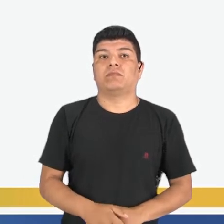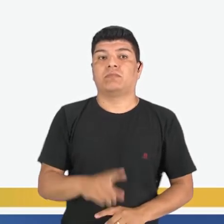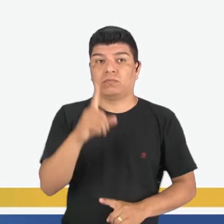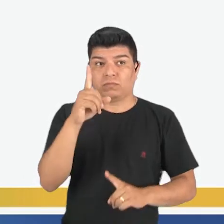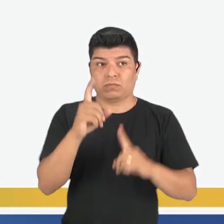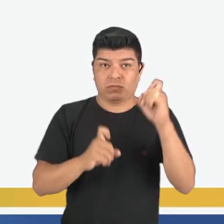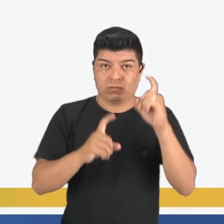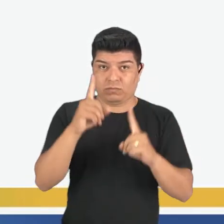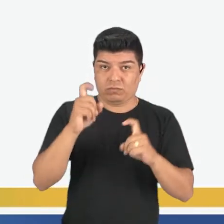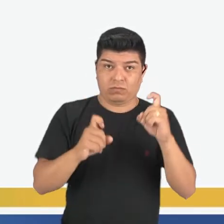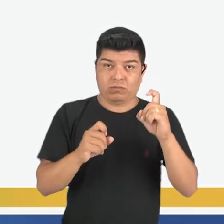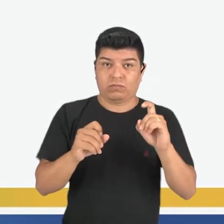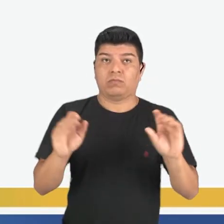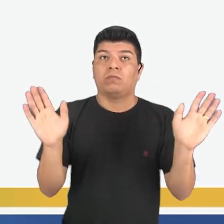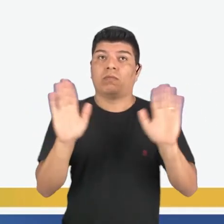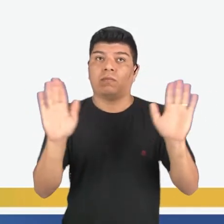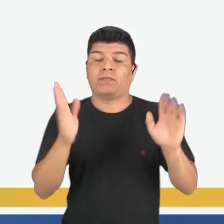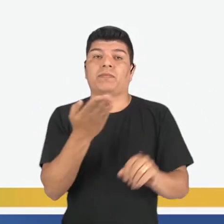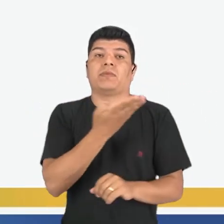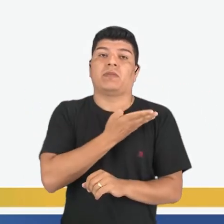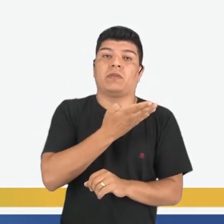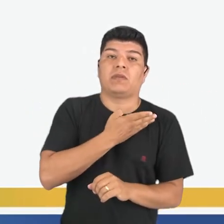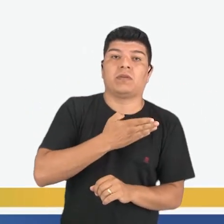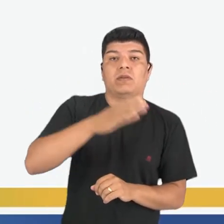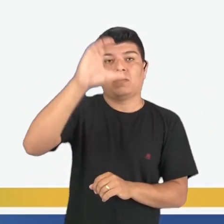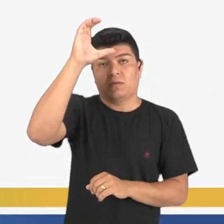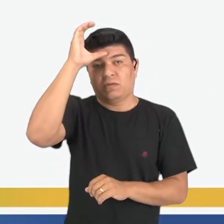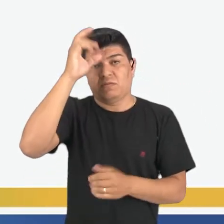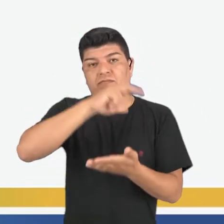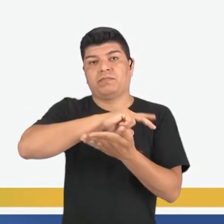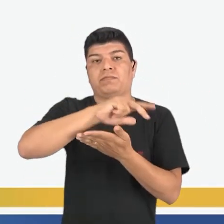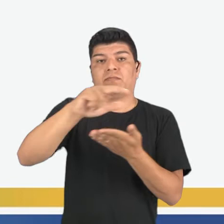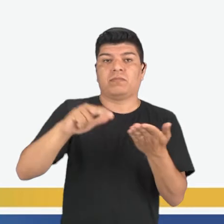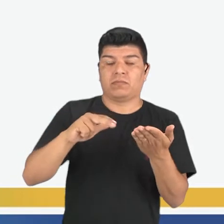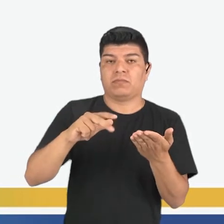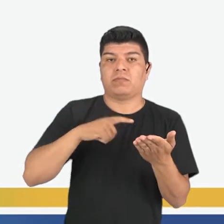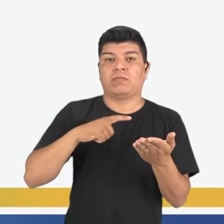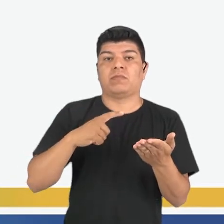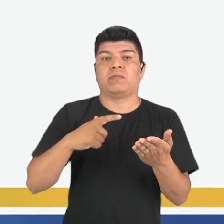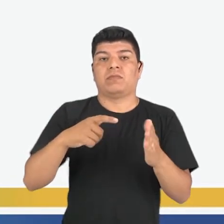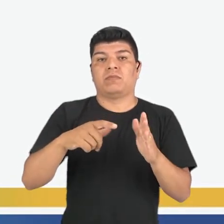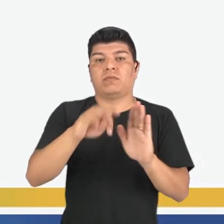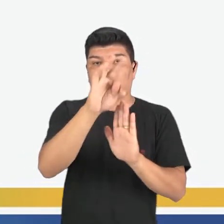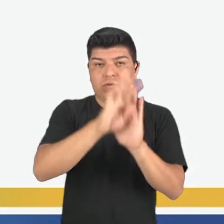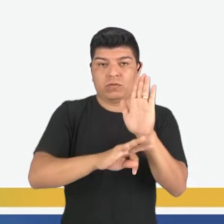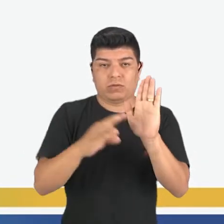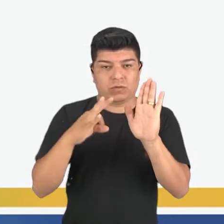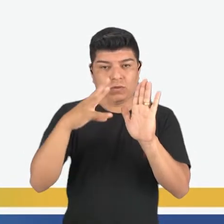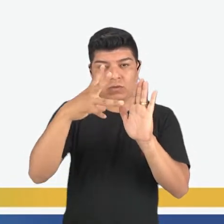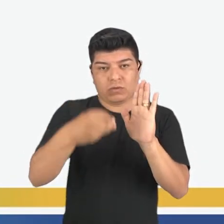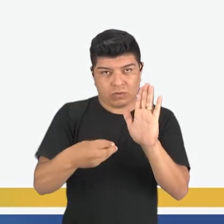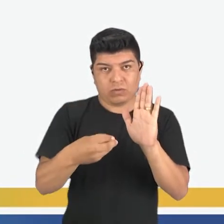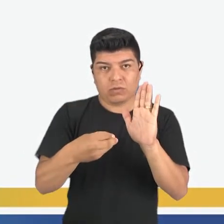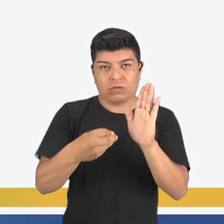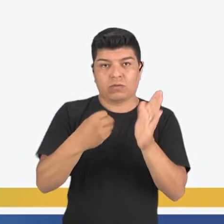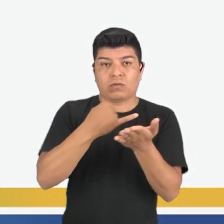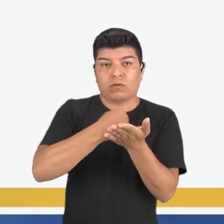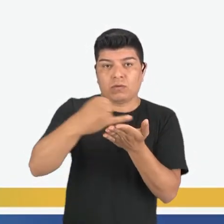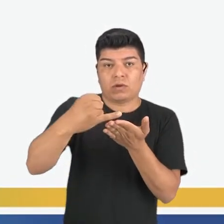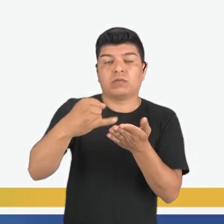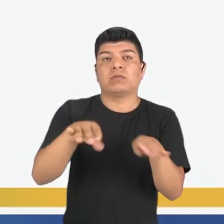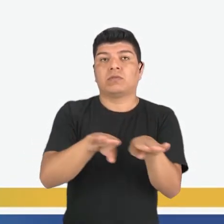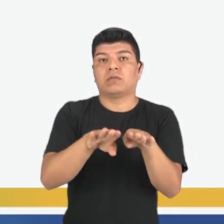de saudações, caro amigo, tia querida e etc. E o corpo do texto conta com a